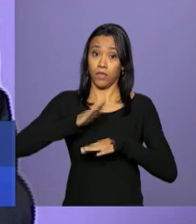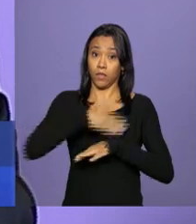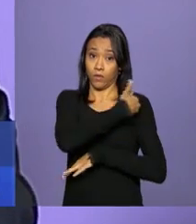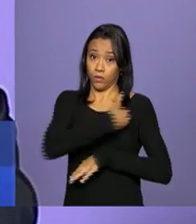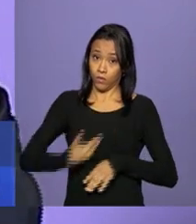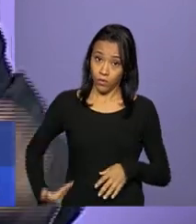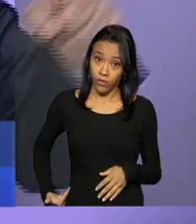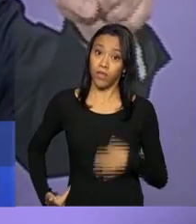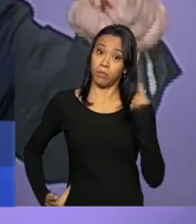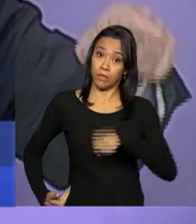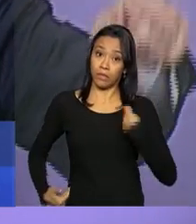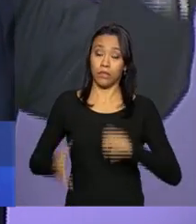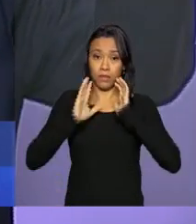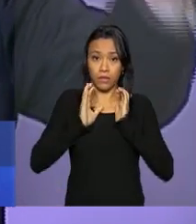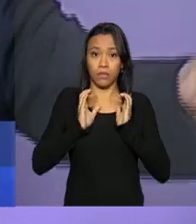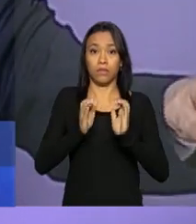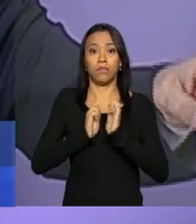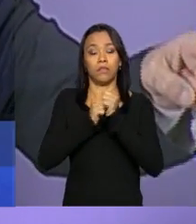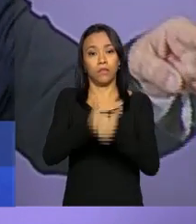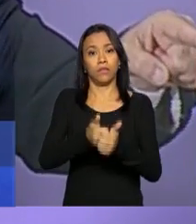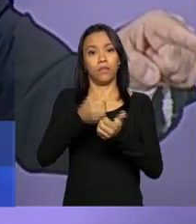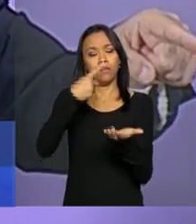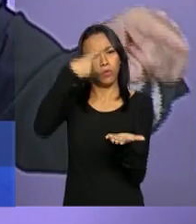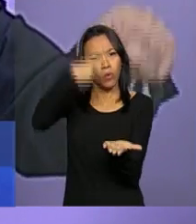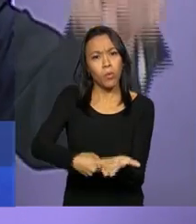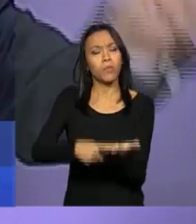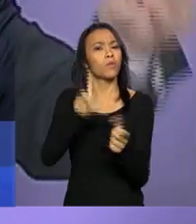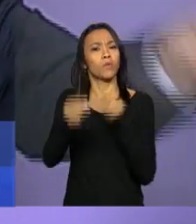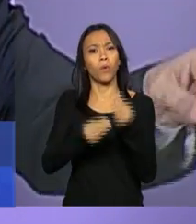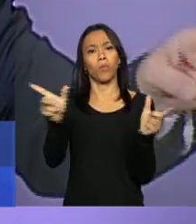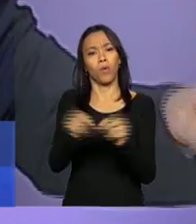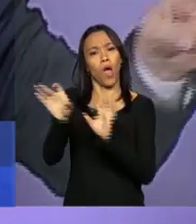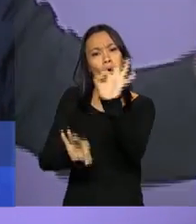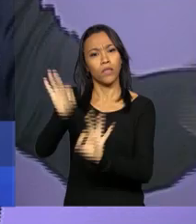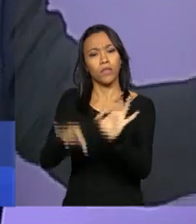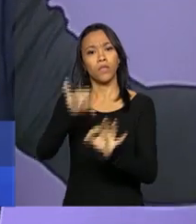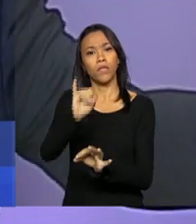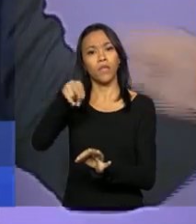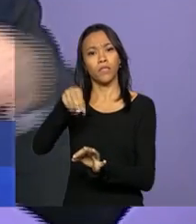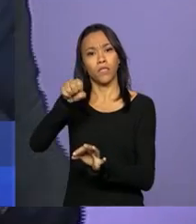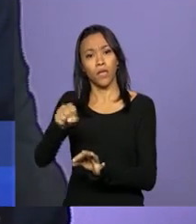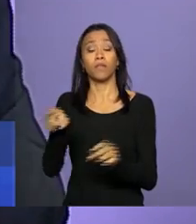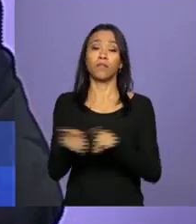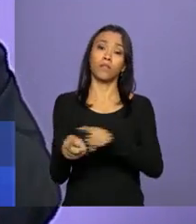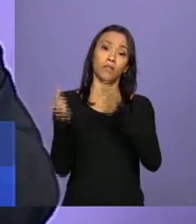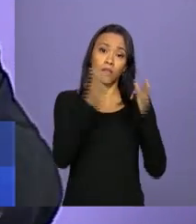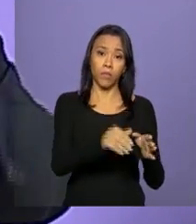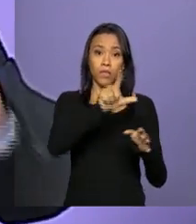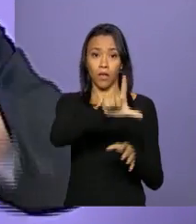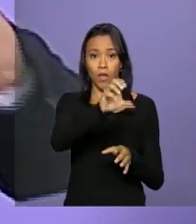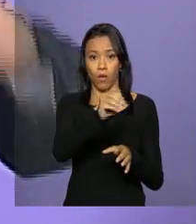dar nas suas estruturas de previdência e das nossas leis orgânicas de Assistência Social é o nosso